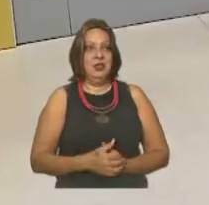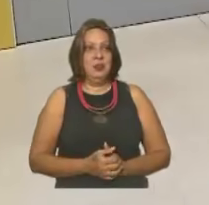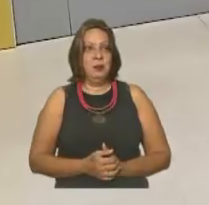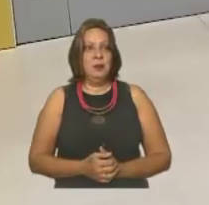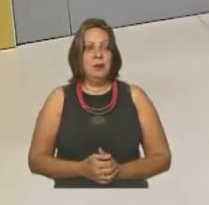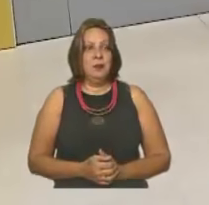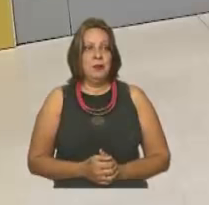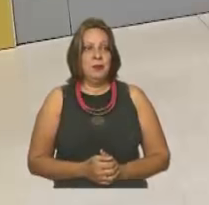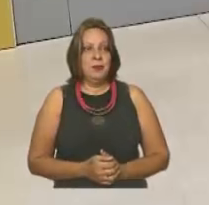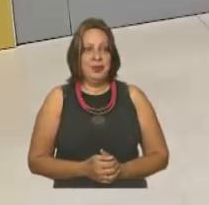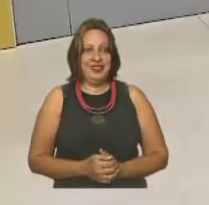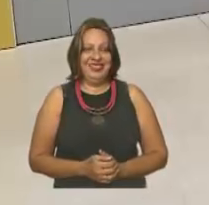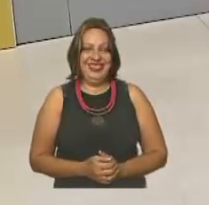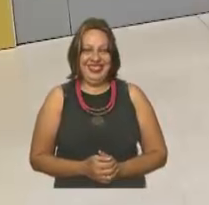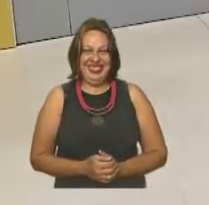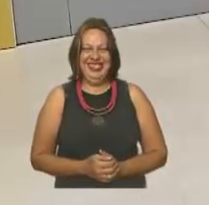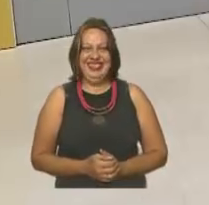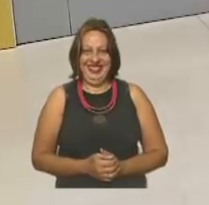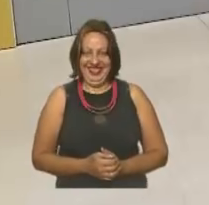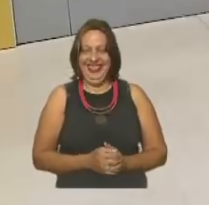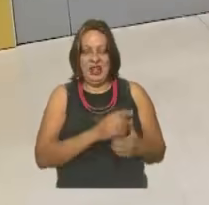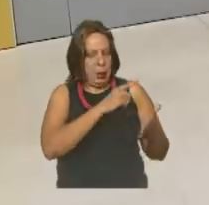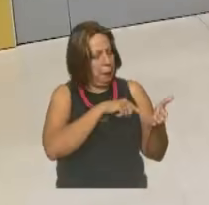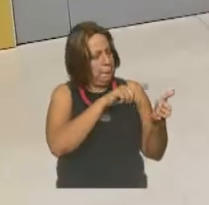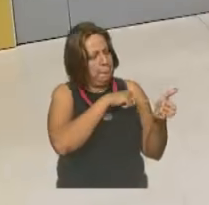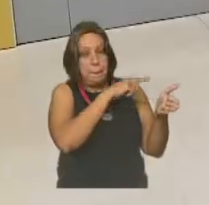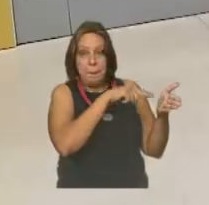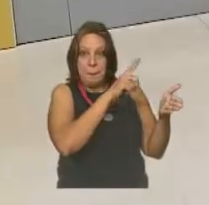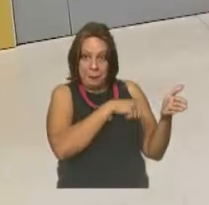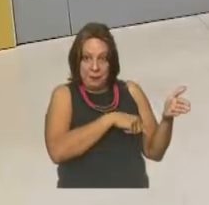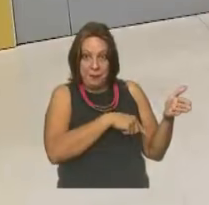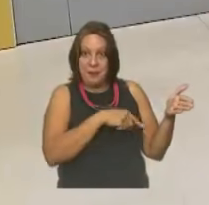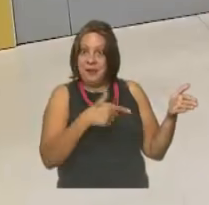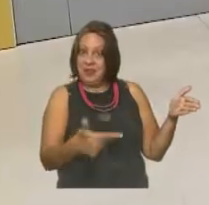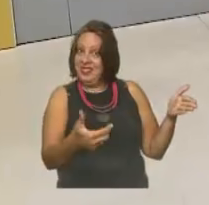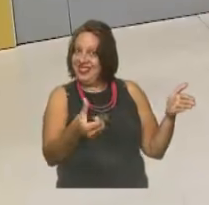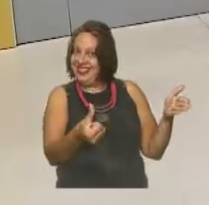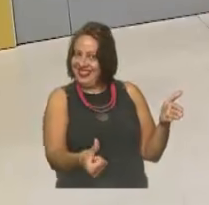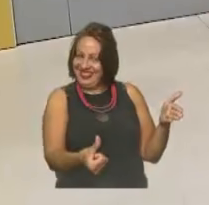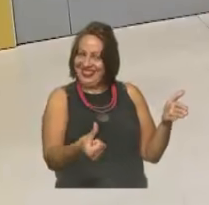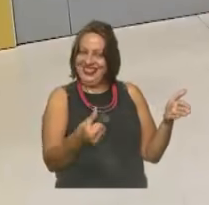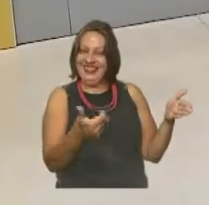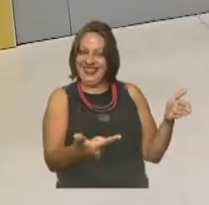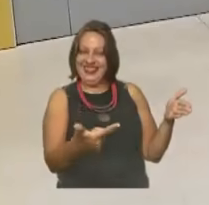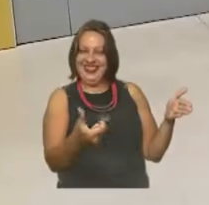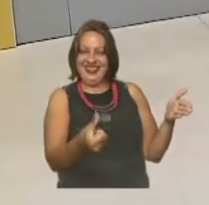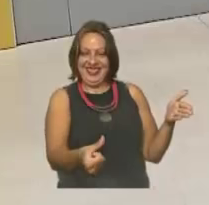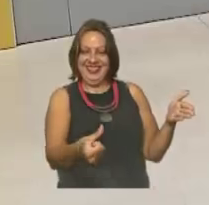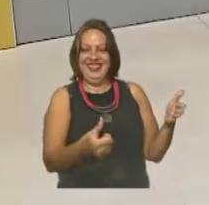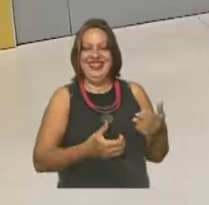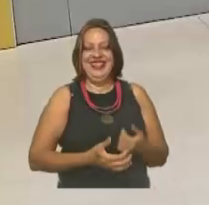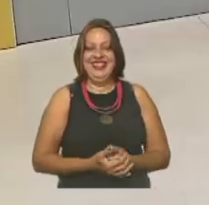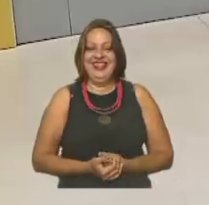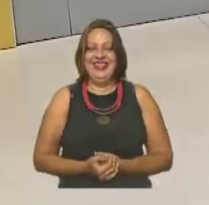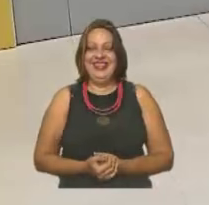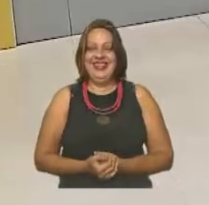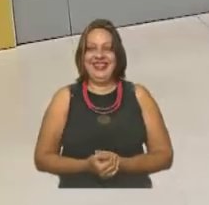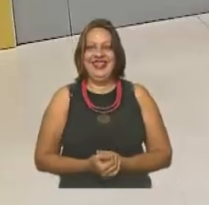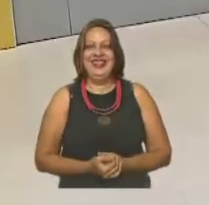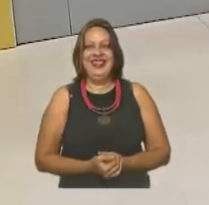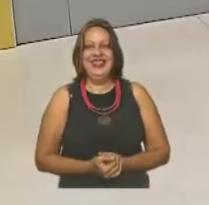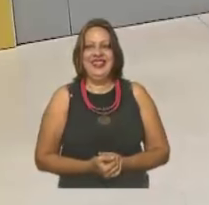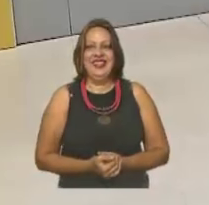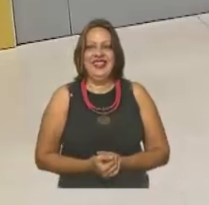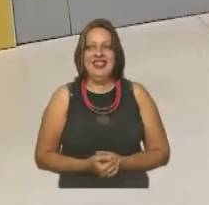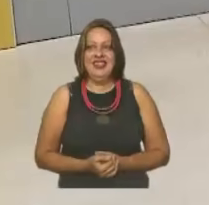60, 60, aí vai marcando a próxima dezena sorteada é... 26, 26,